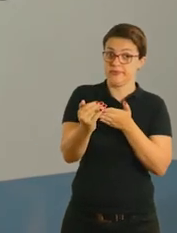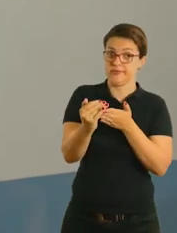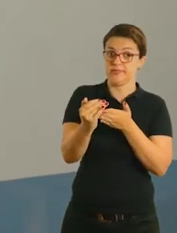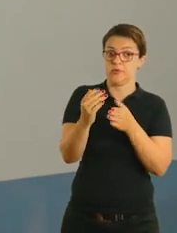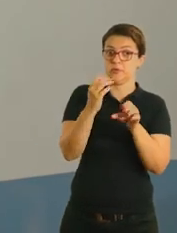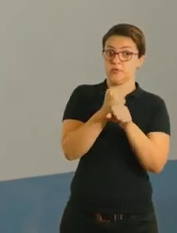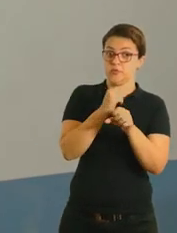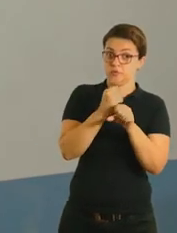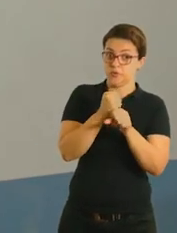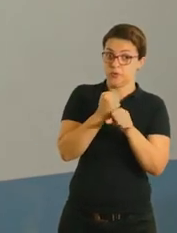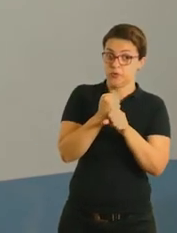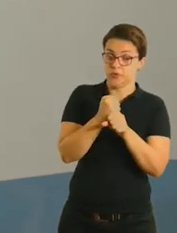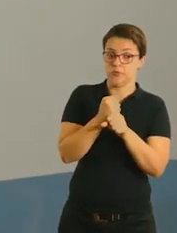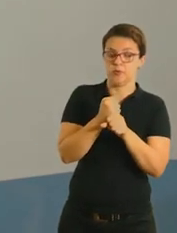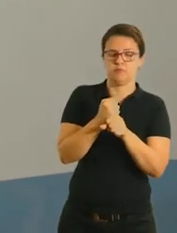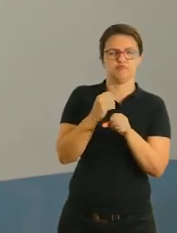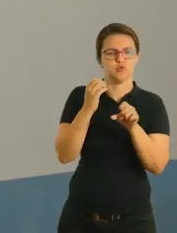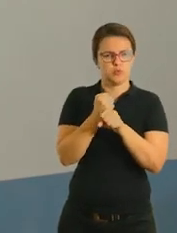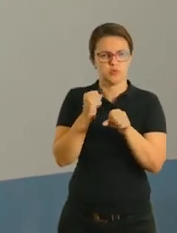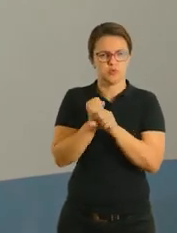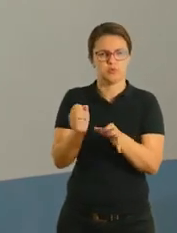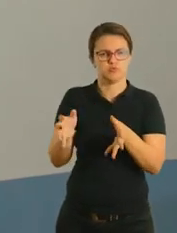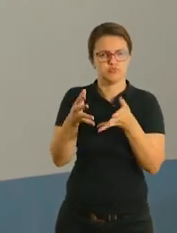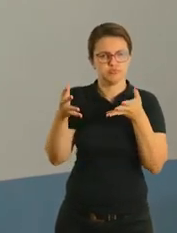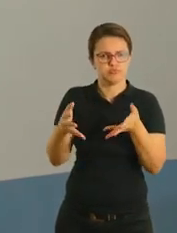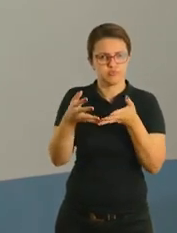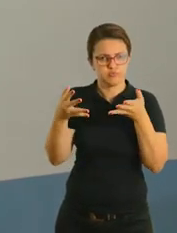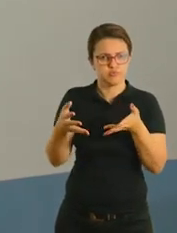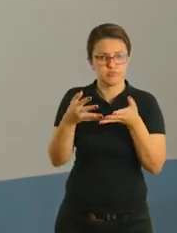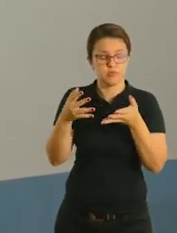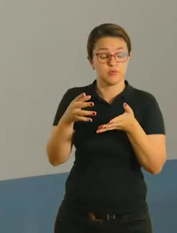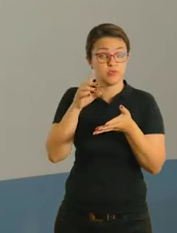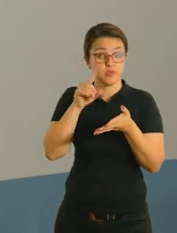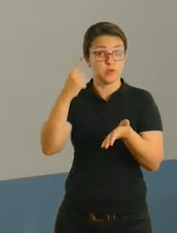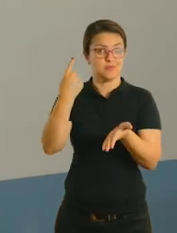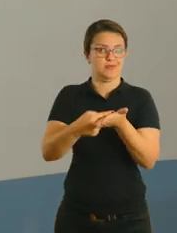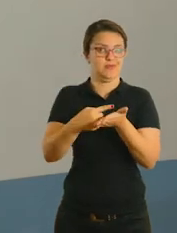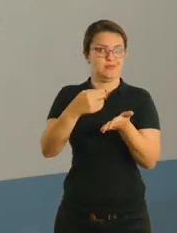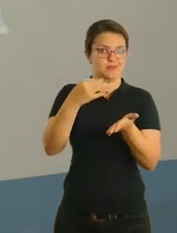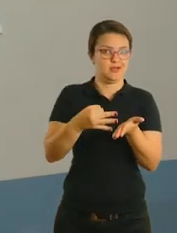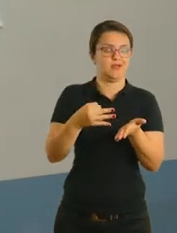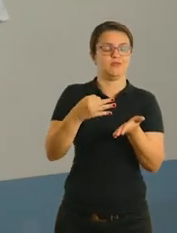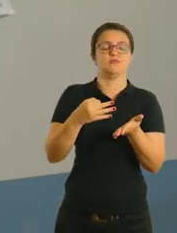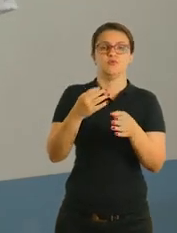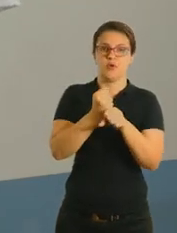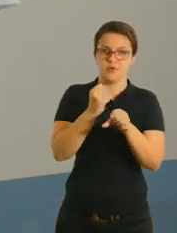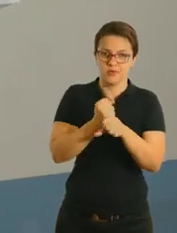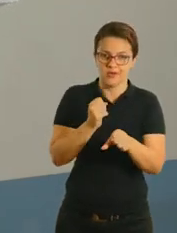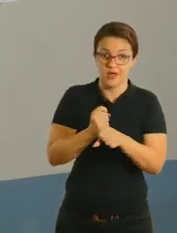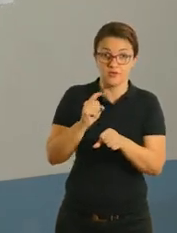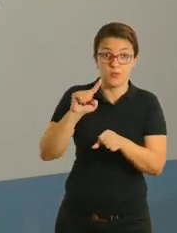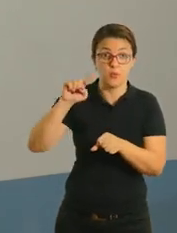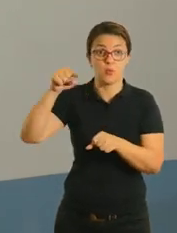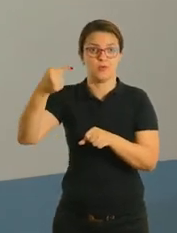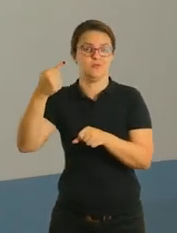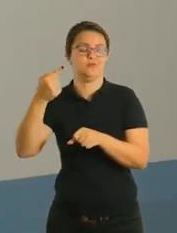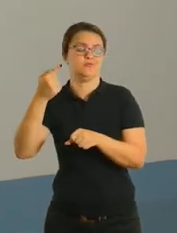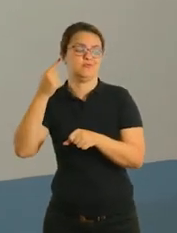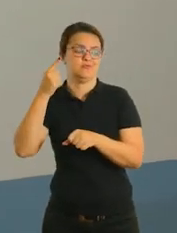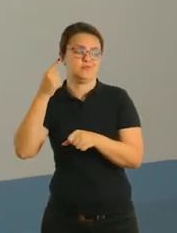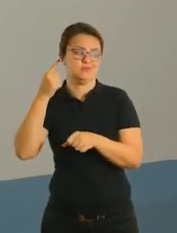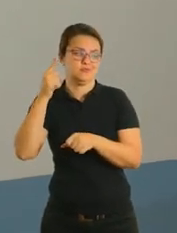soma, você trabalhe bastante esse conceito de soma e daí no outro dia você faça a subtração.